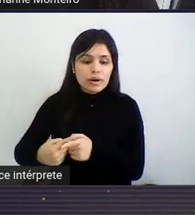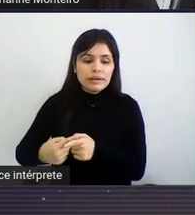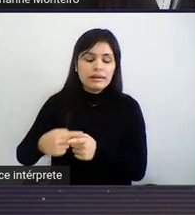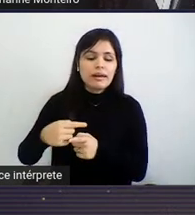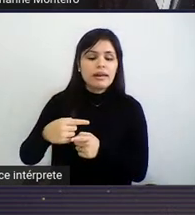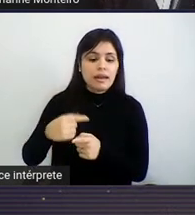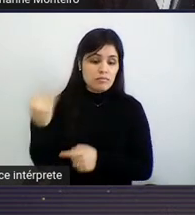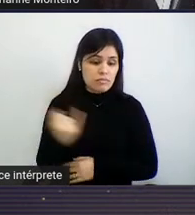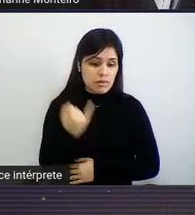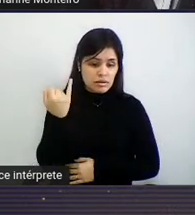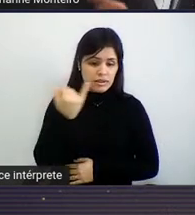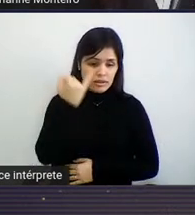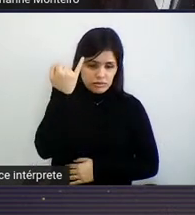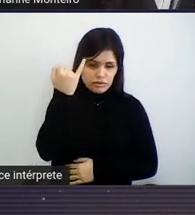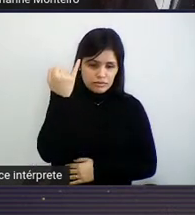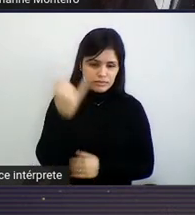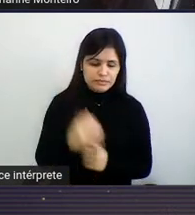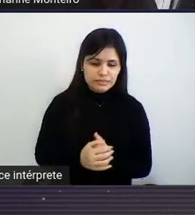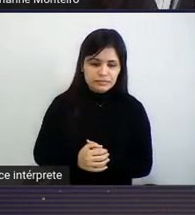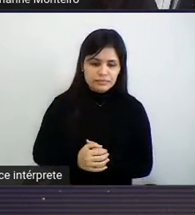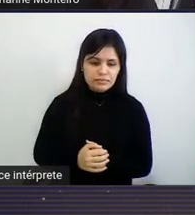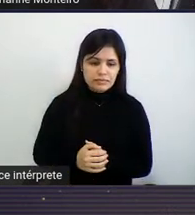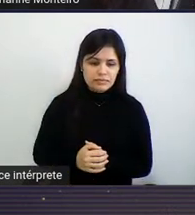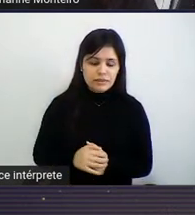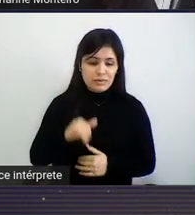o código. Então, se alguém